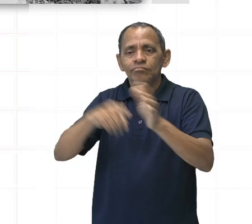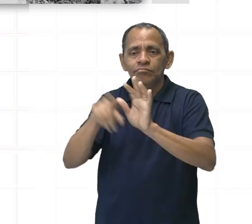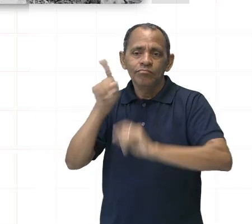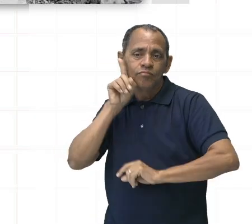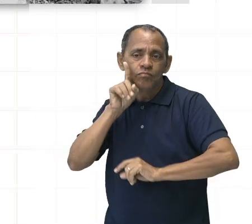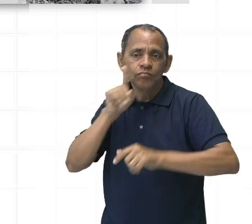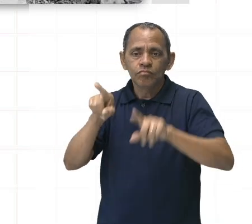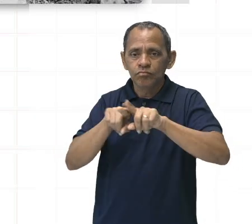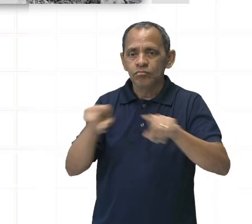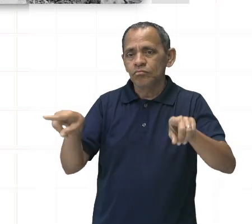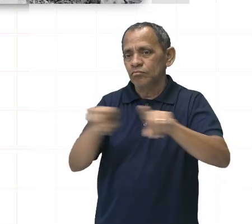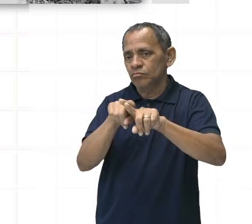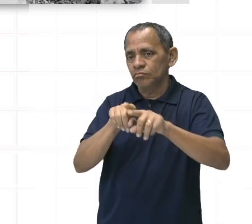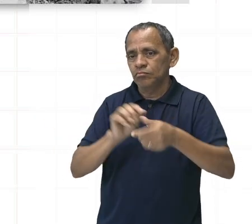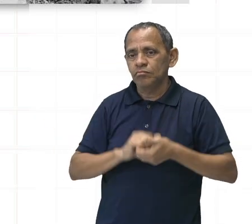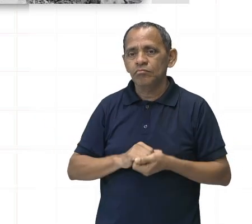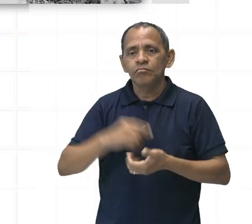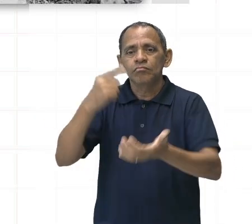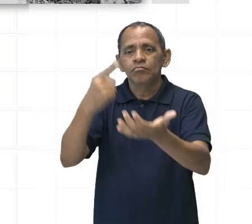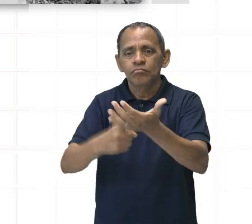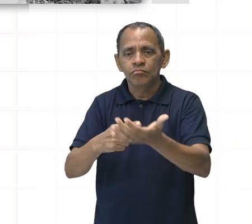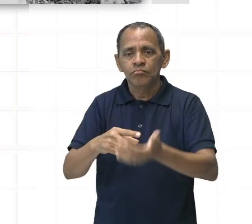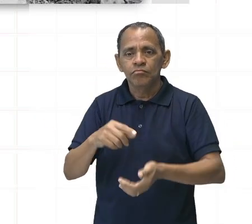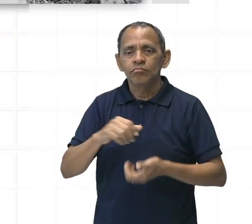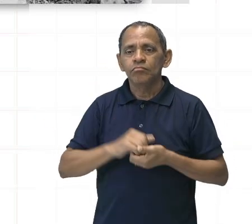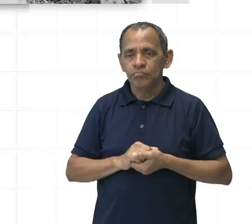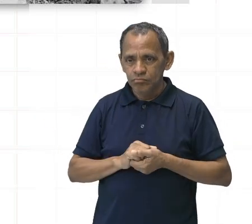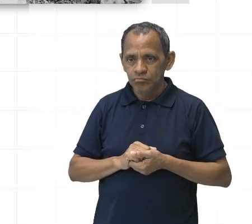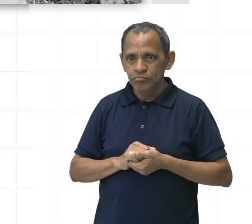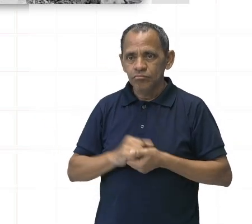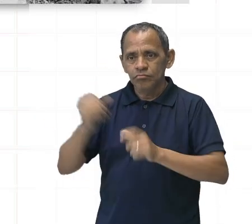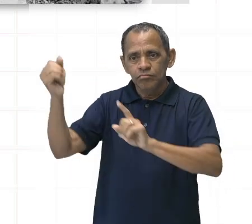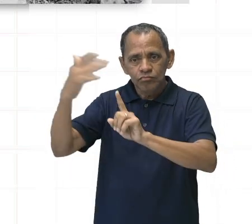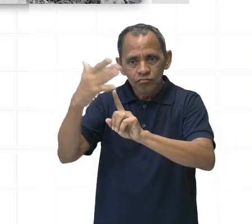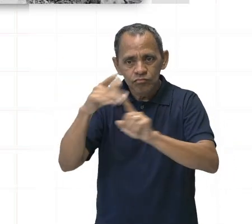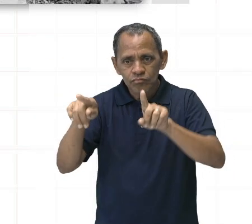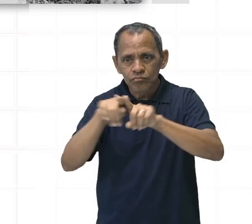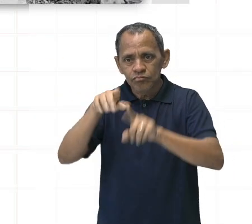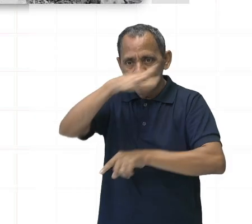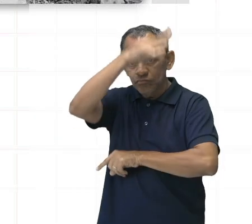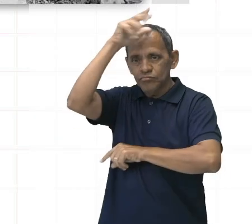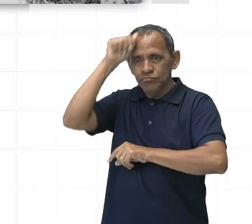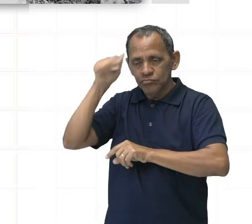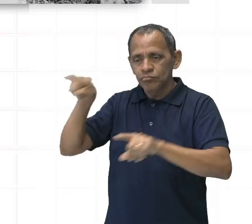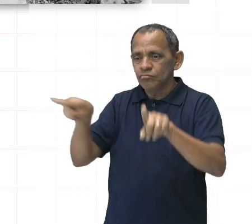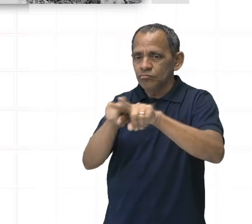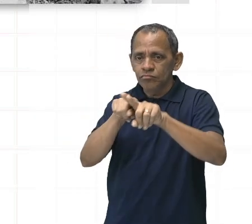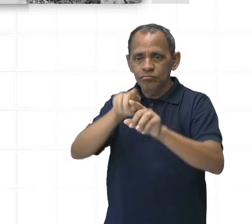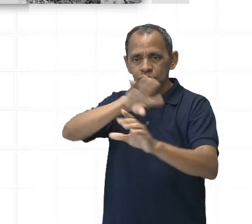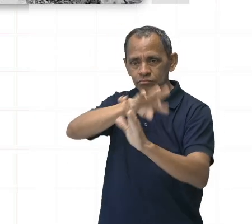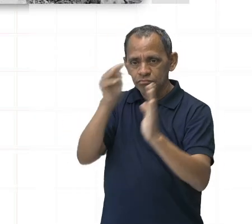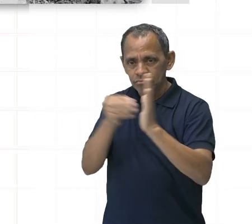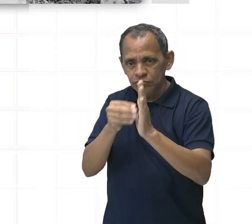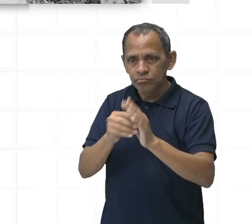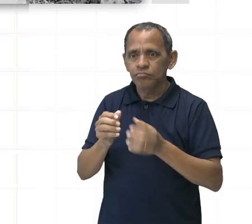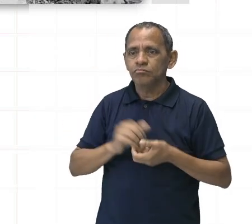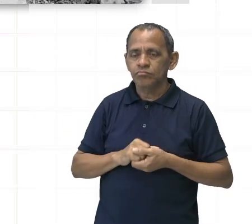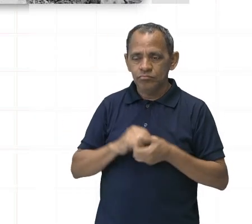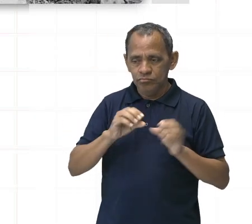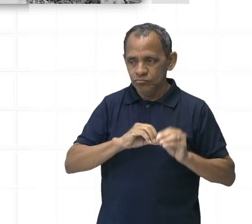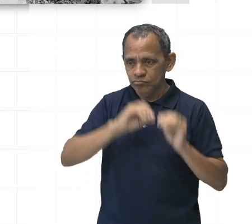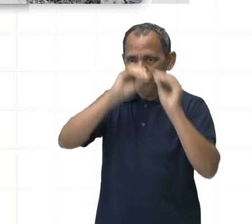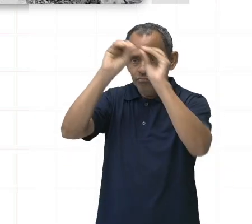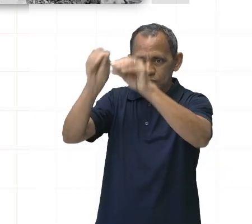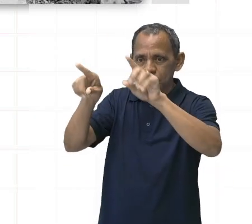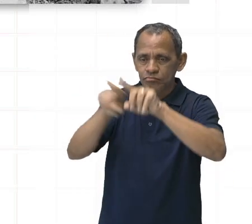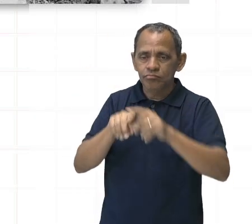acordos de Washington, que afetaram diretamente aqui o Amazonas e a Amazônia, com o envio dos chamados soldados